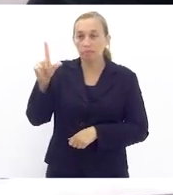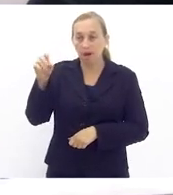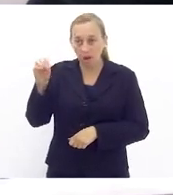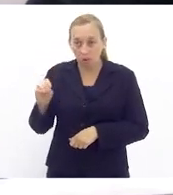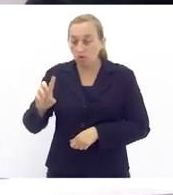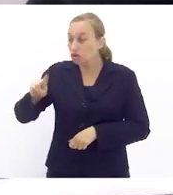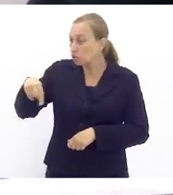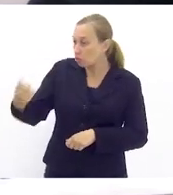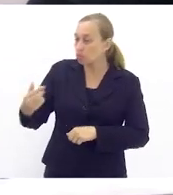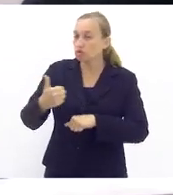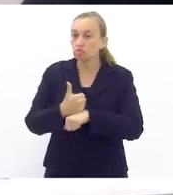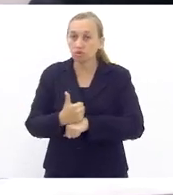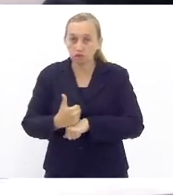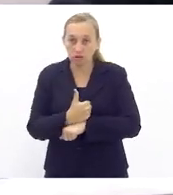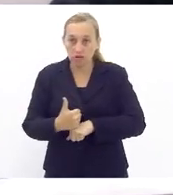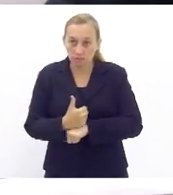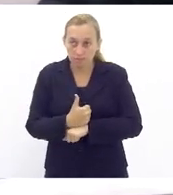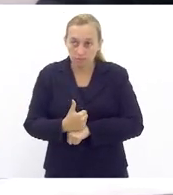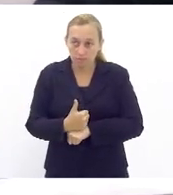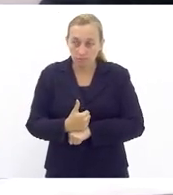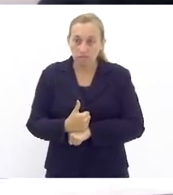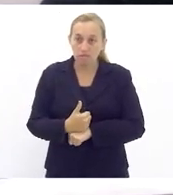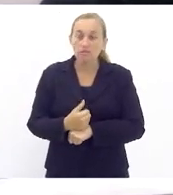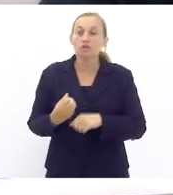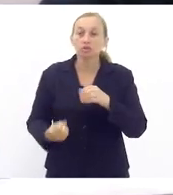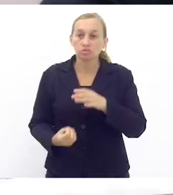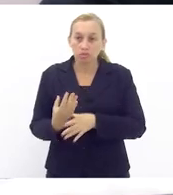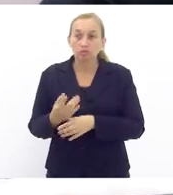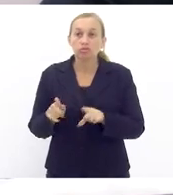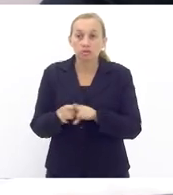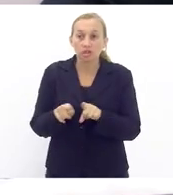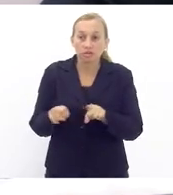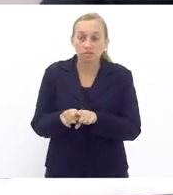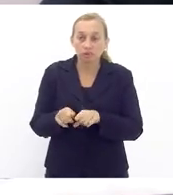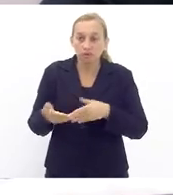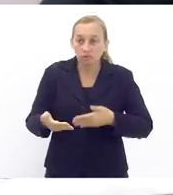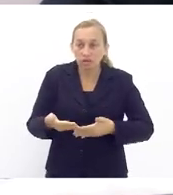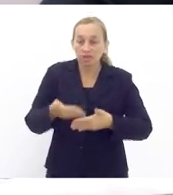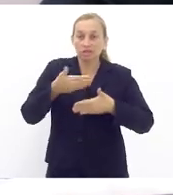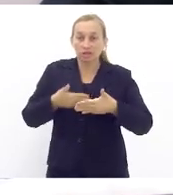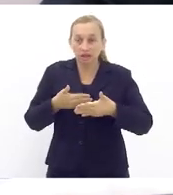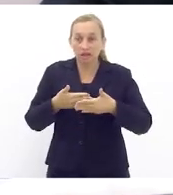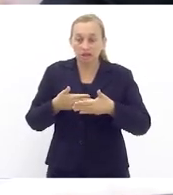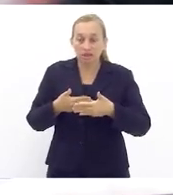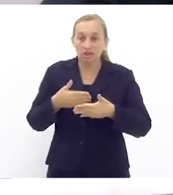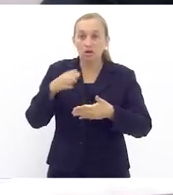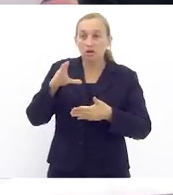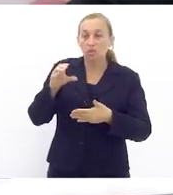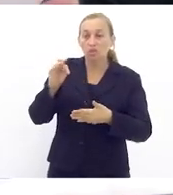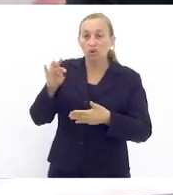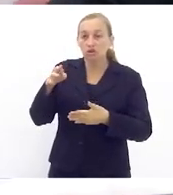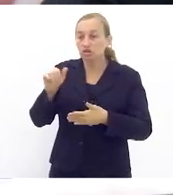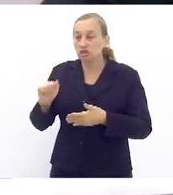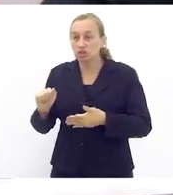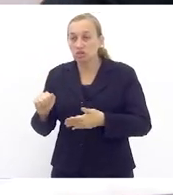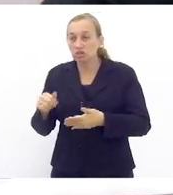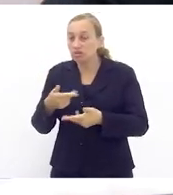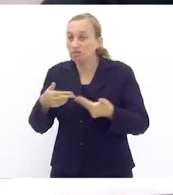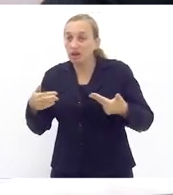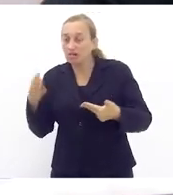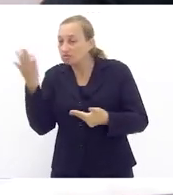tantos outros profissionais os produtores também que ficam atrás da cuxia e que muitos não vem